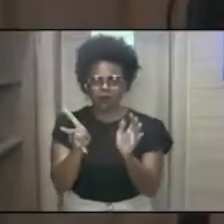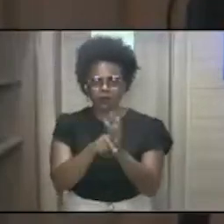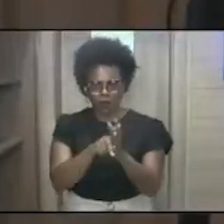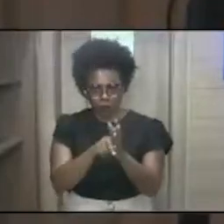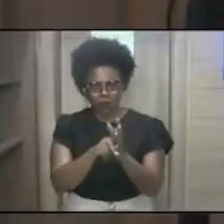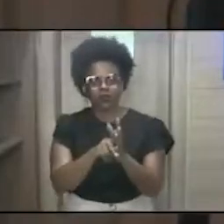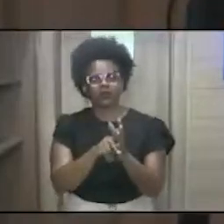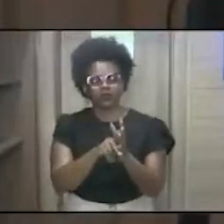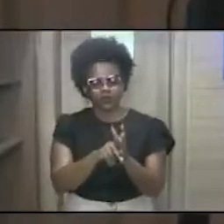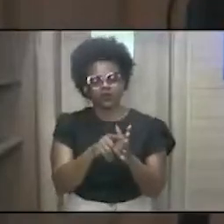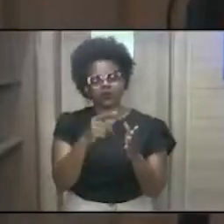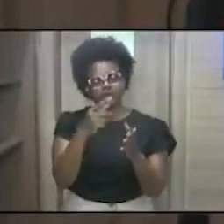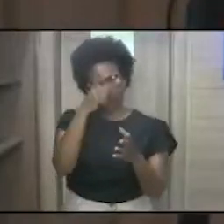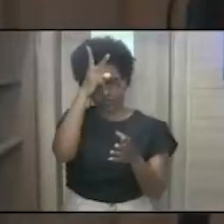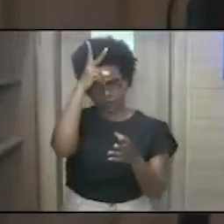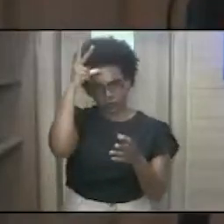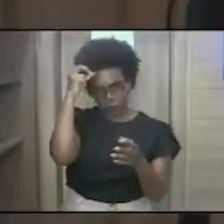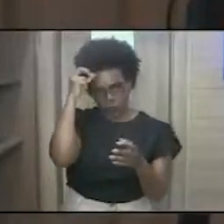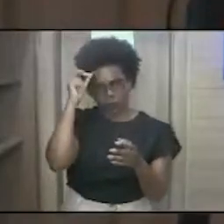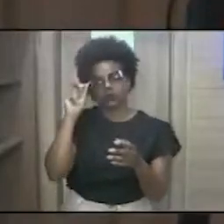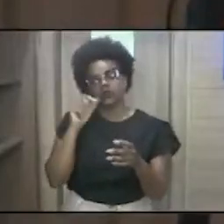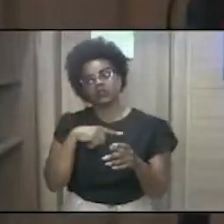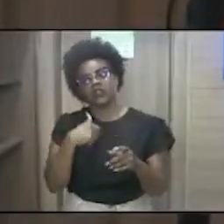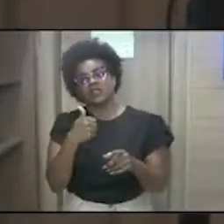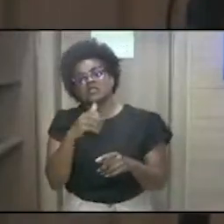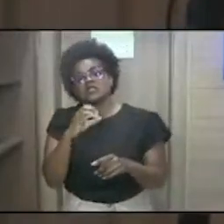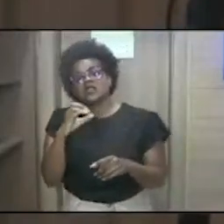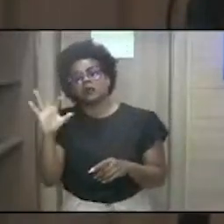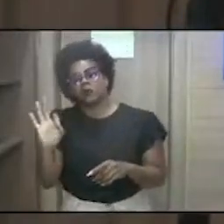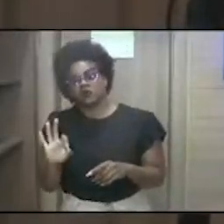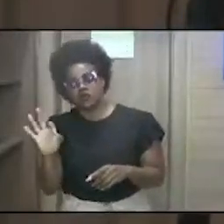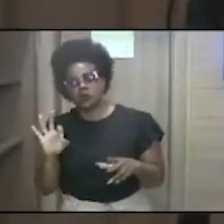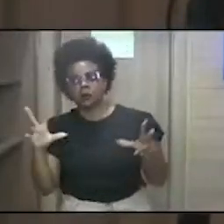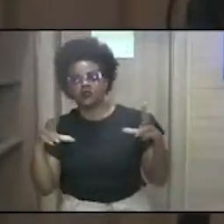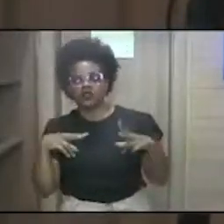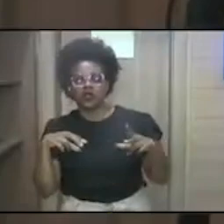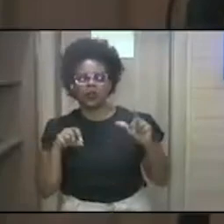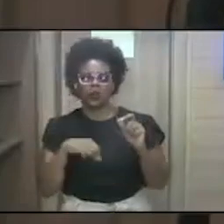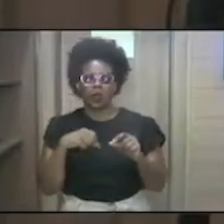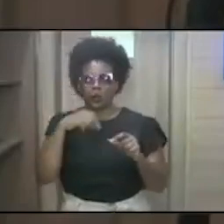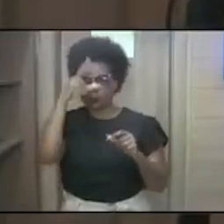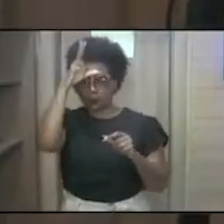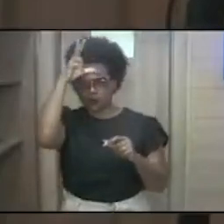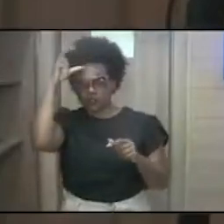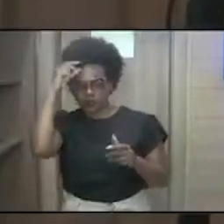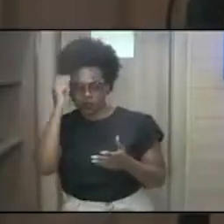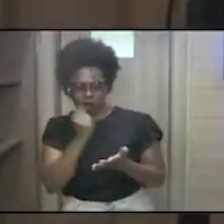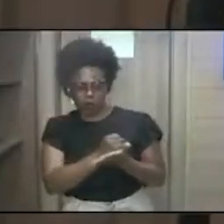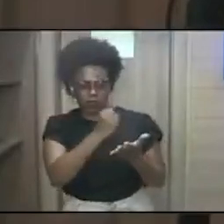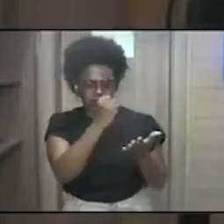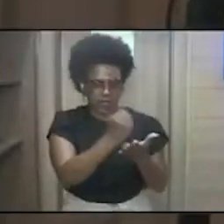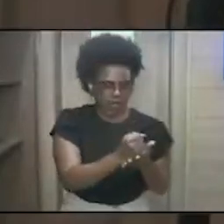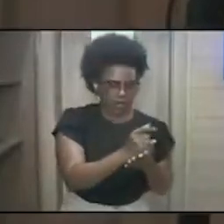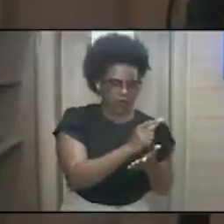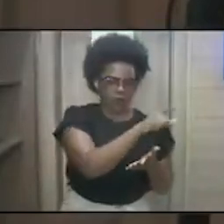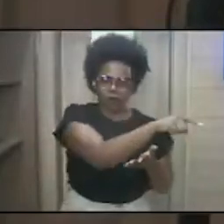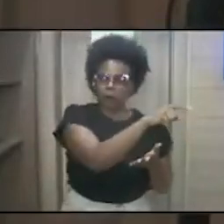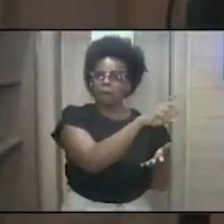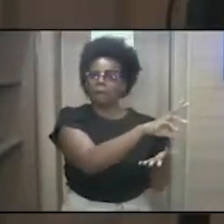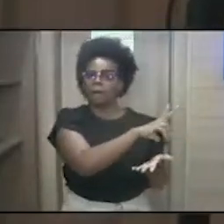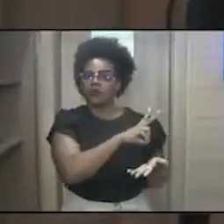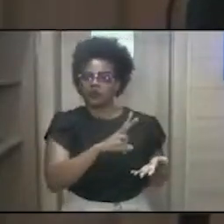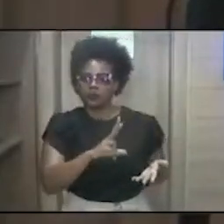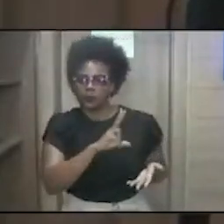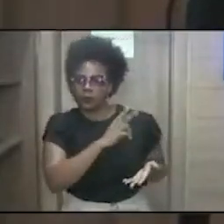própria do município. 100% privado, quando o município contrata de um prestador privado tanto o